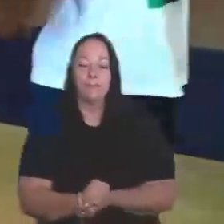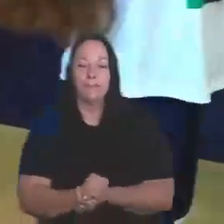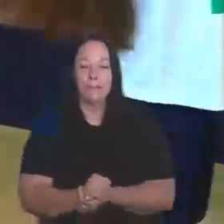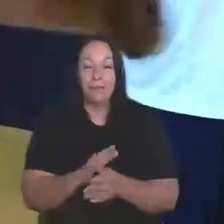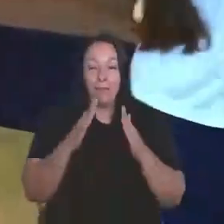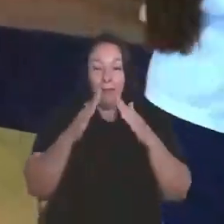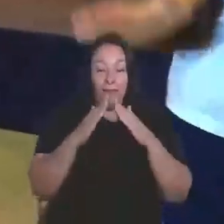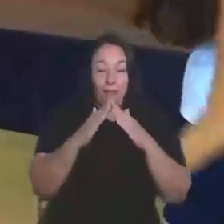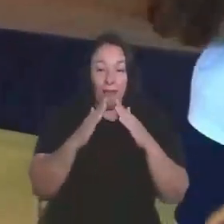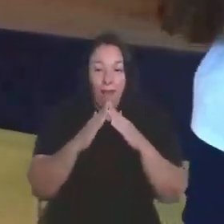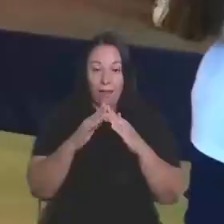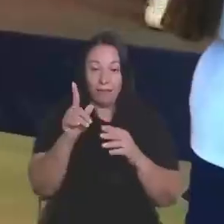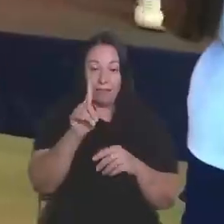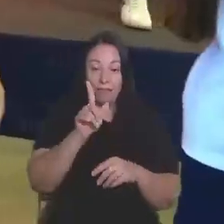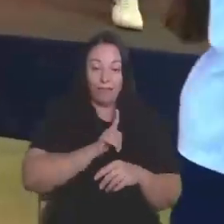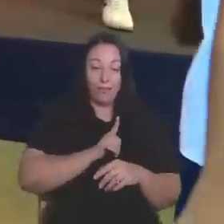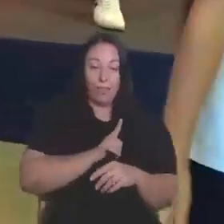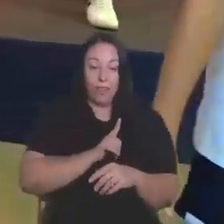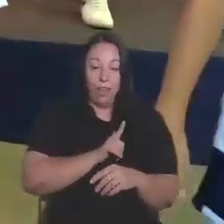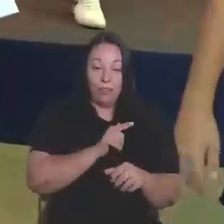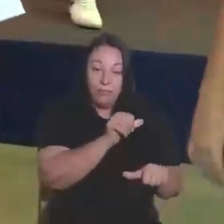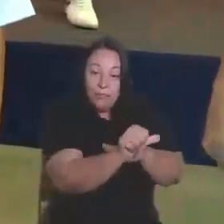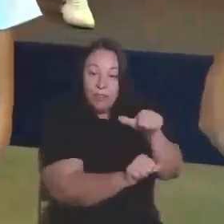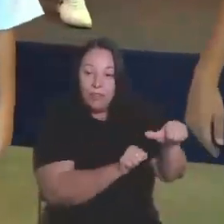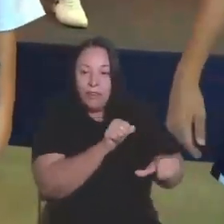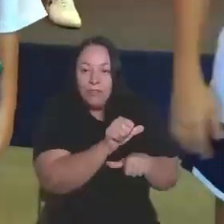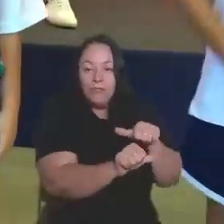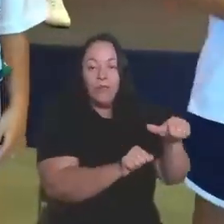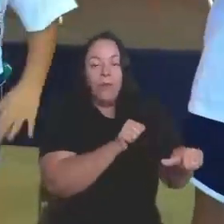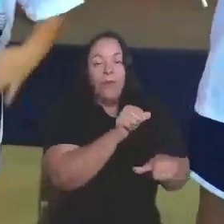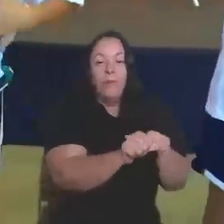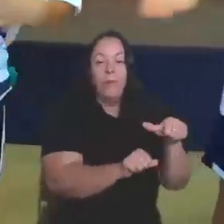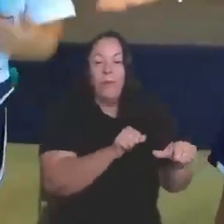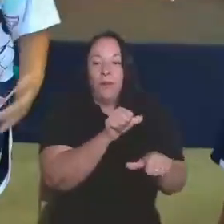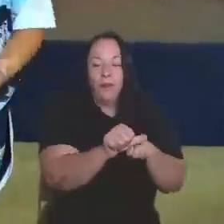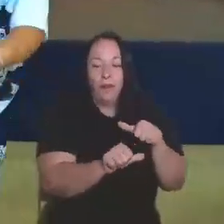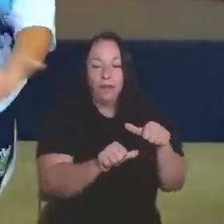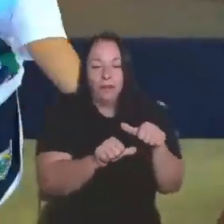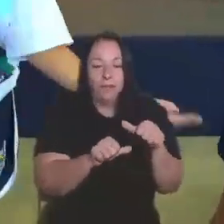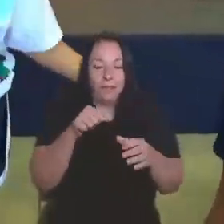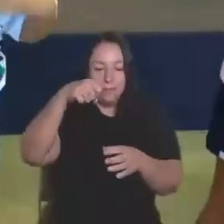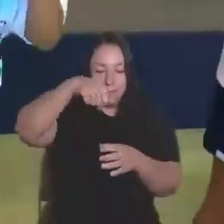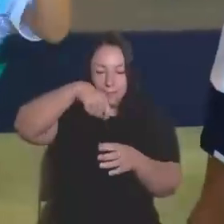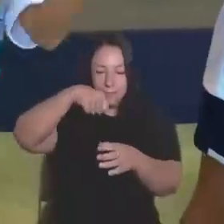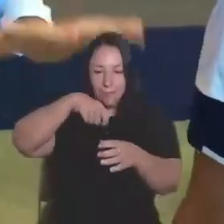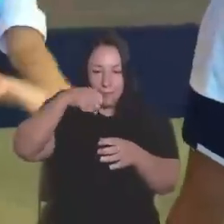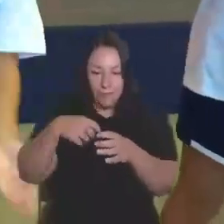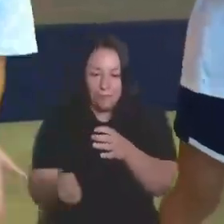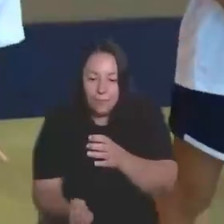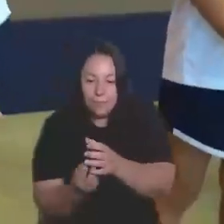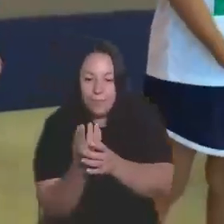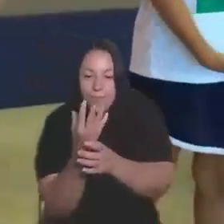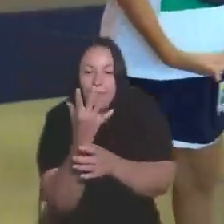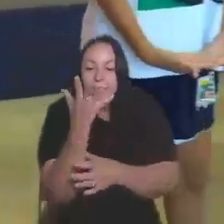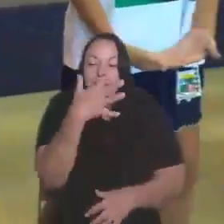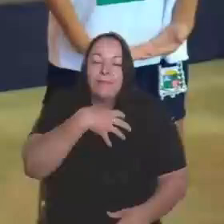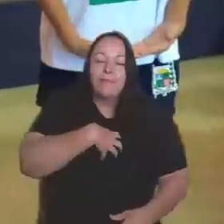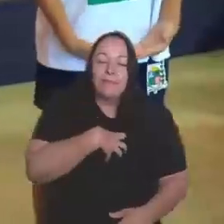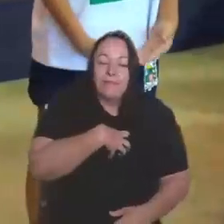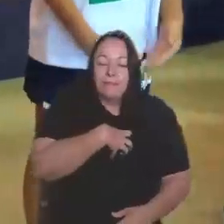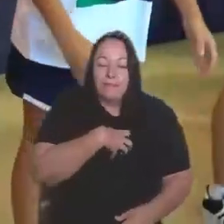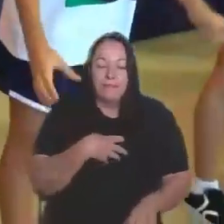se transformou, e a cada plantio brotava emoção. O